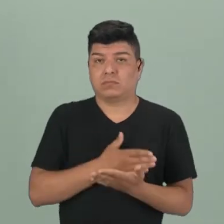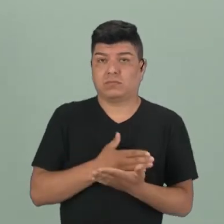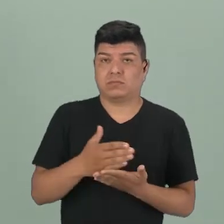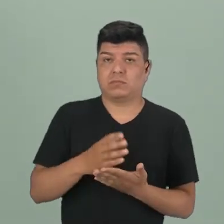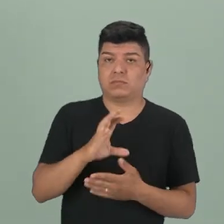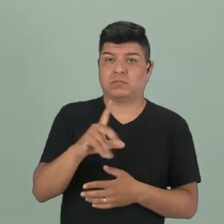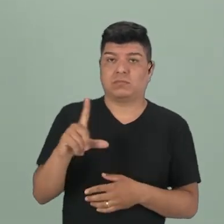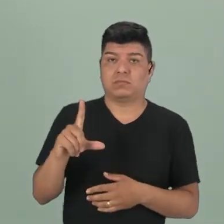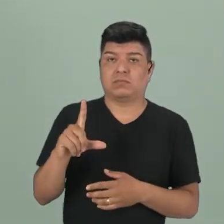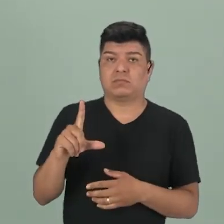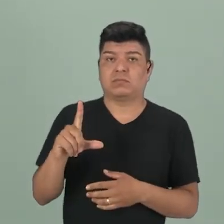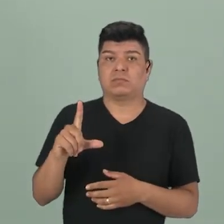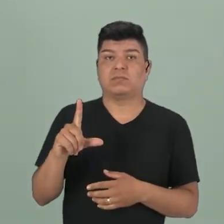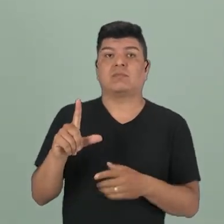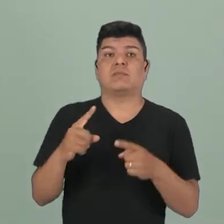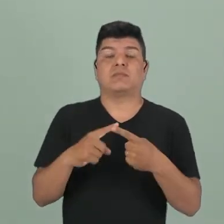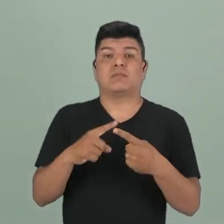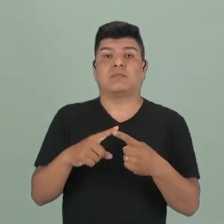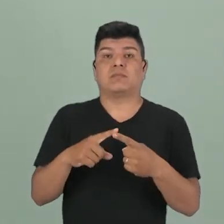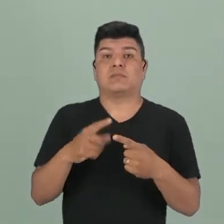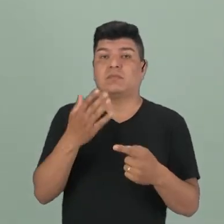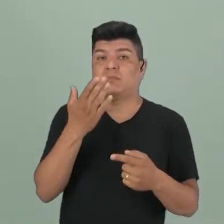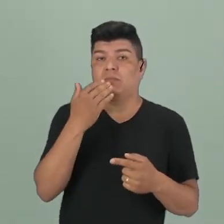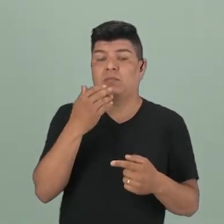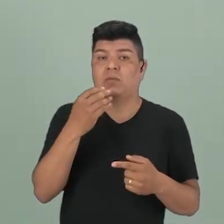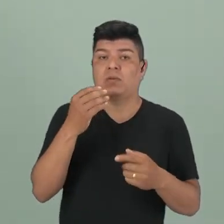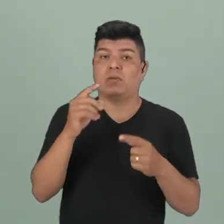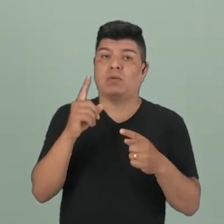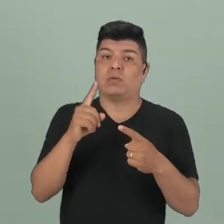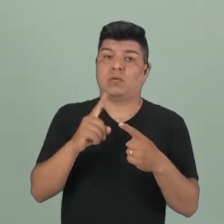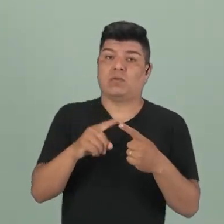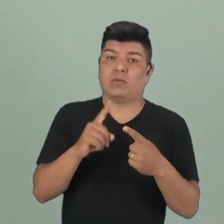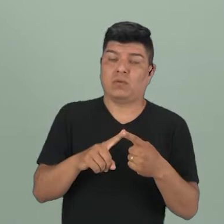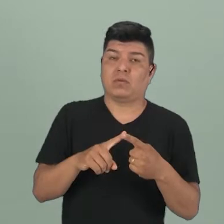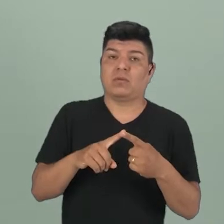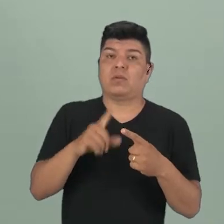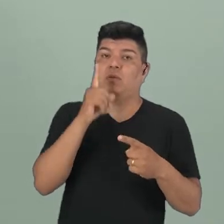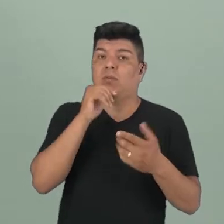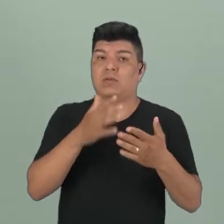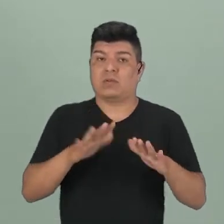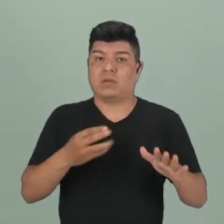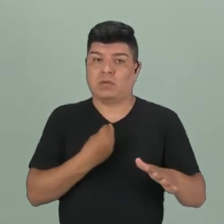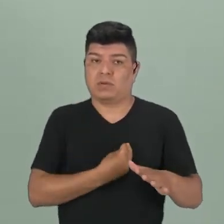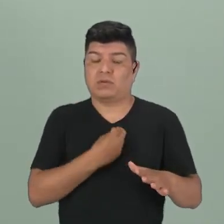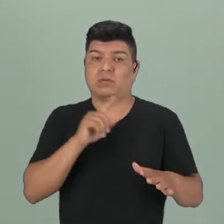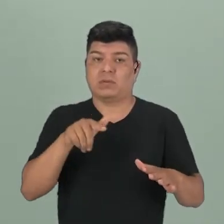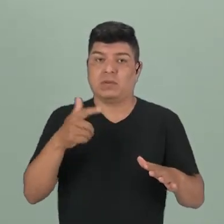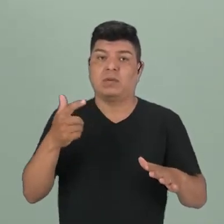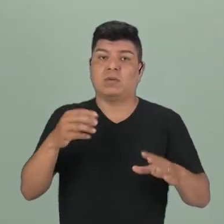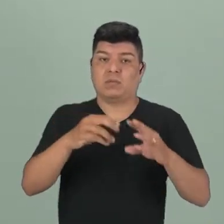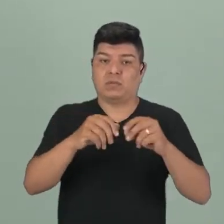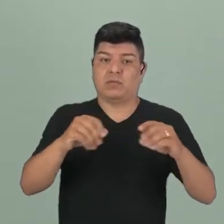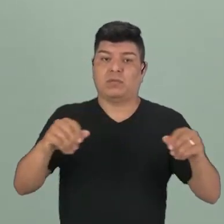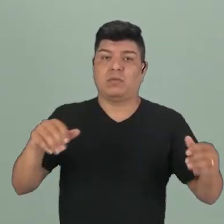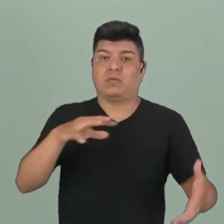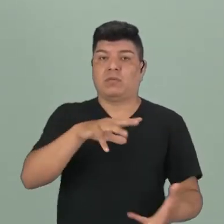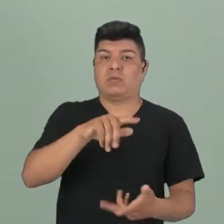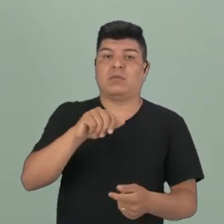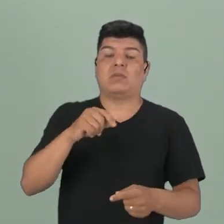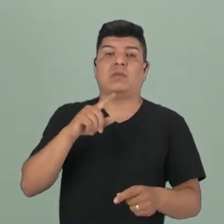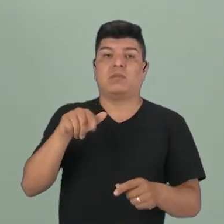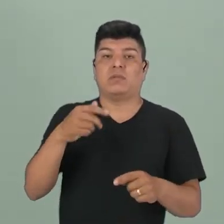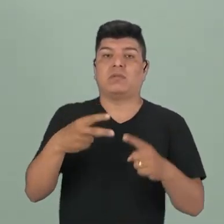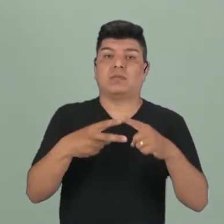ele é classificado como um filme porque ele tem uma parte da sua vida na água depois ele vem ele é terrestre né ele vem para até então ele é um filho